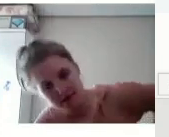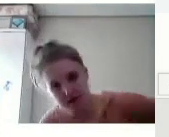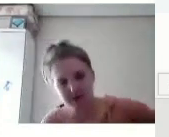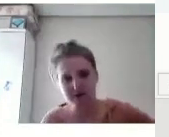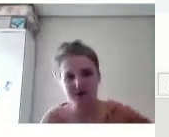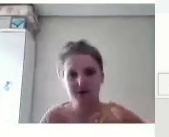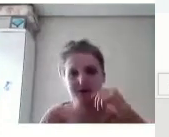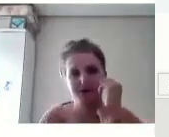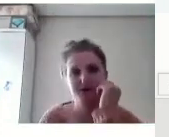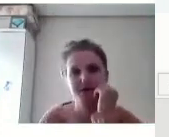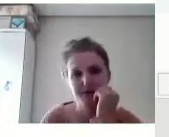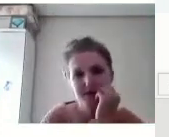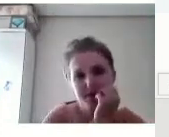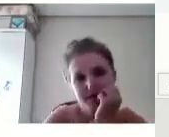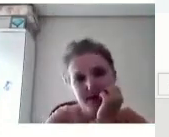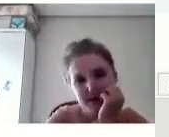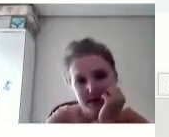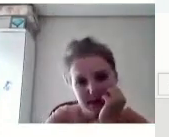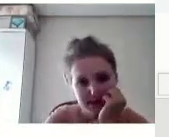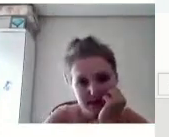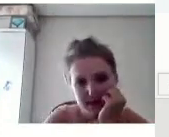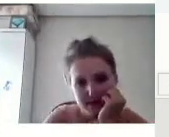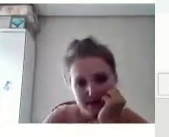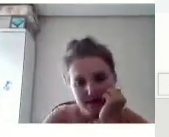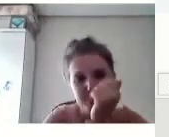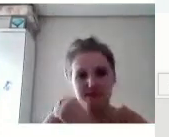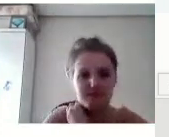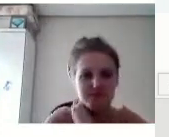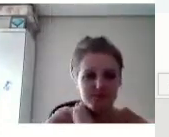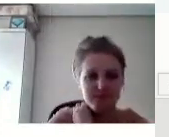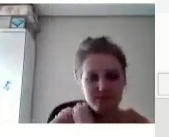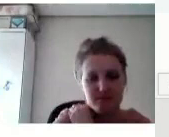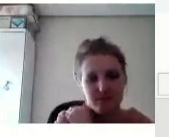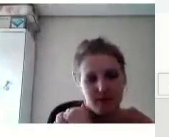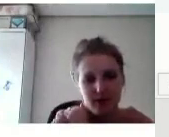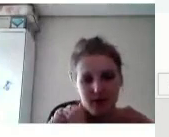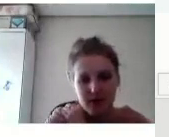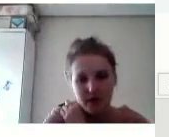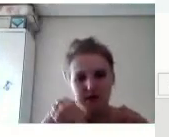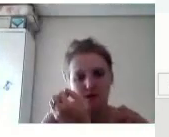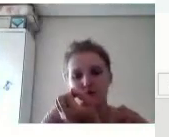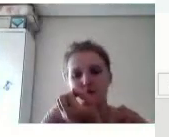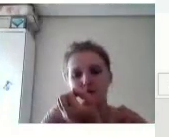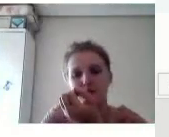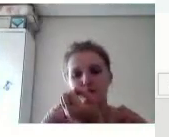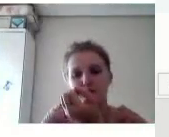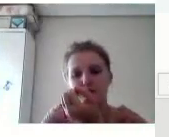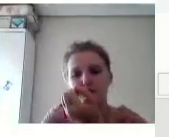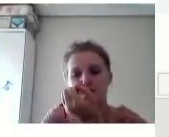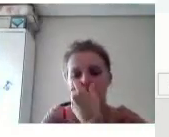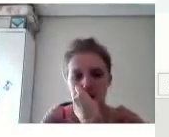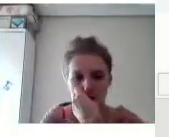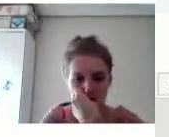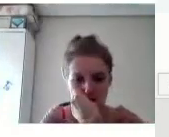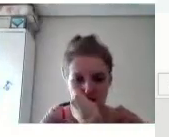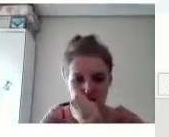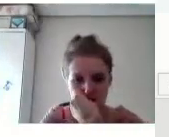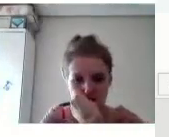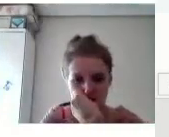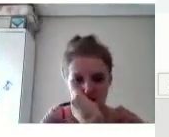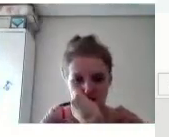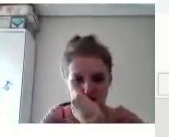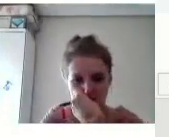né? E a gente, lembrando que na aula passada, a gente, no finalzinho da aula, definiu, então, também, né, a